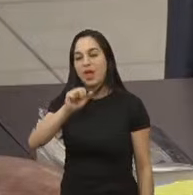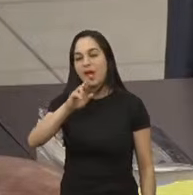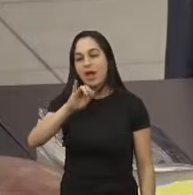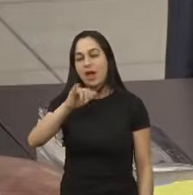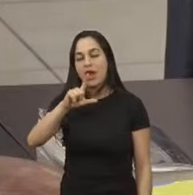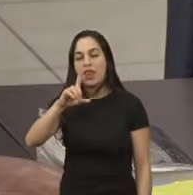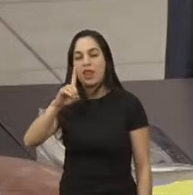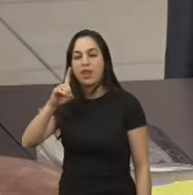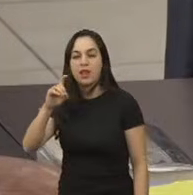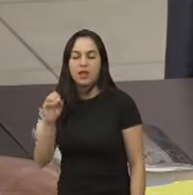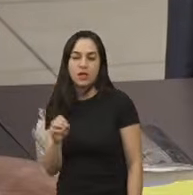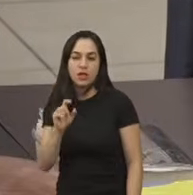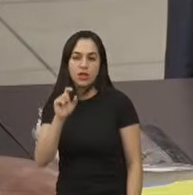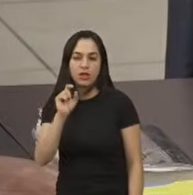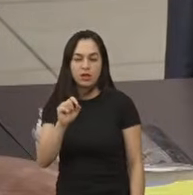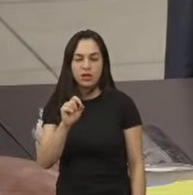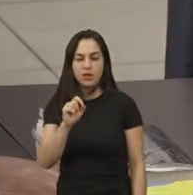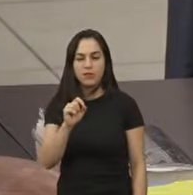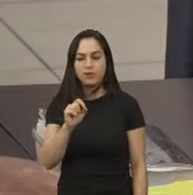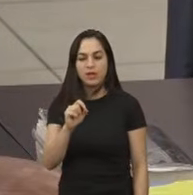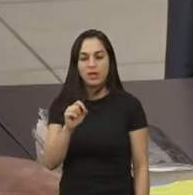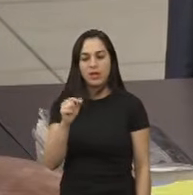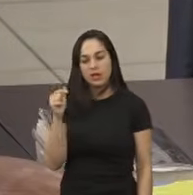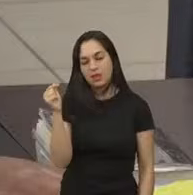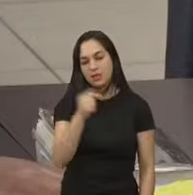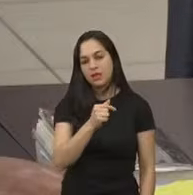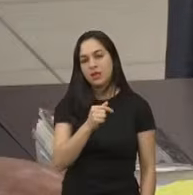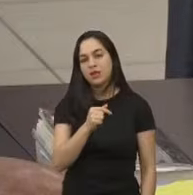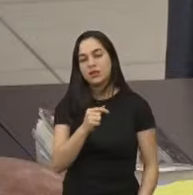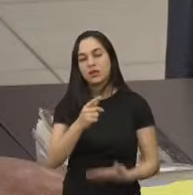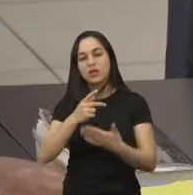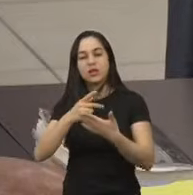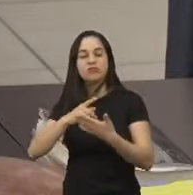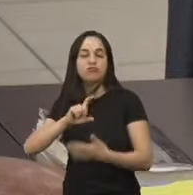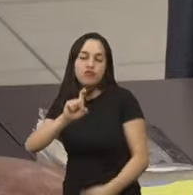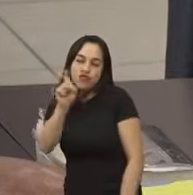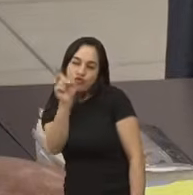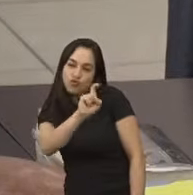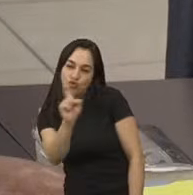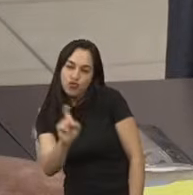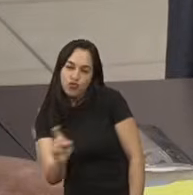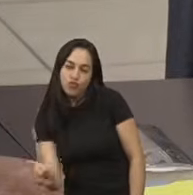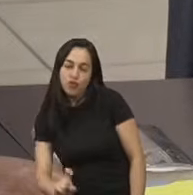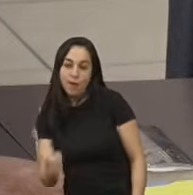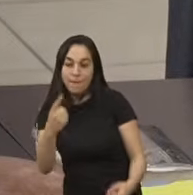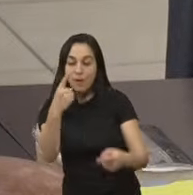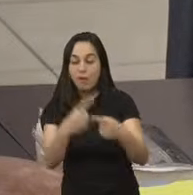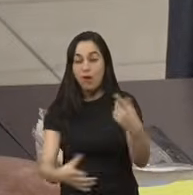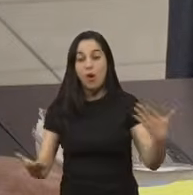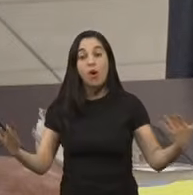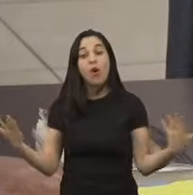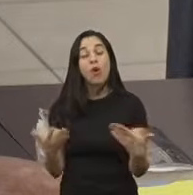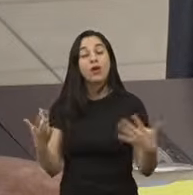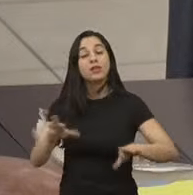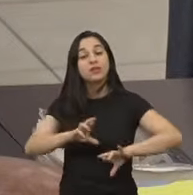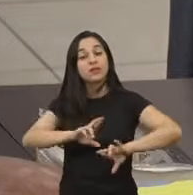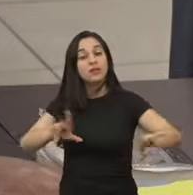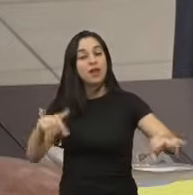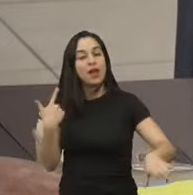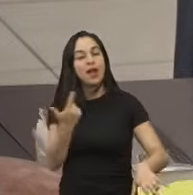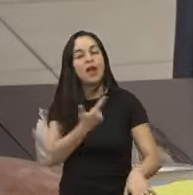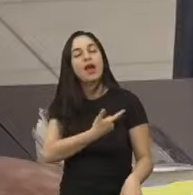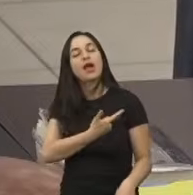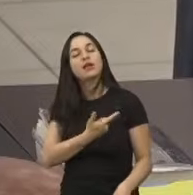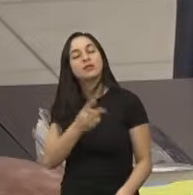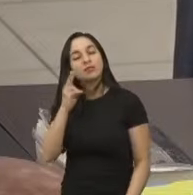Esporte, falando sobre, Paulinho vai lembrar sobre isso, falando sobre as pichações, a proibição das pichações. Hoje é diferente, hoje nós estamos encarando